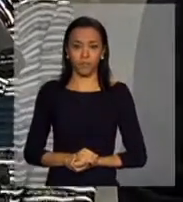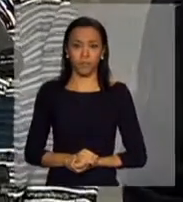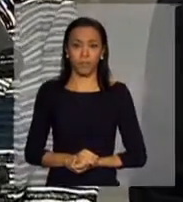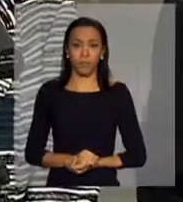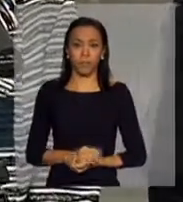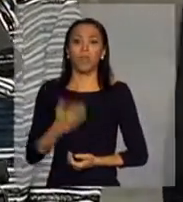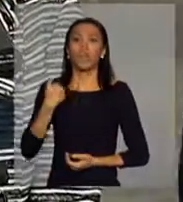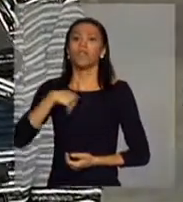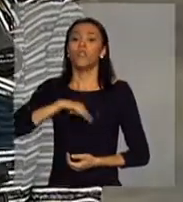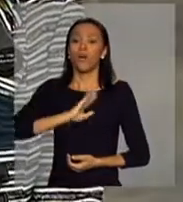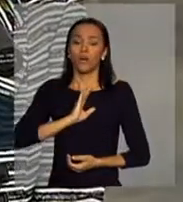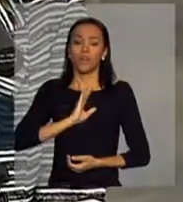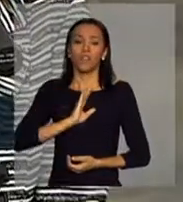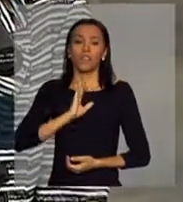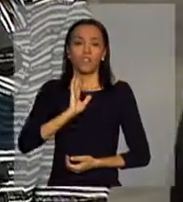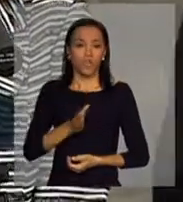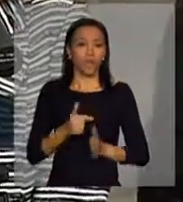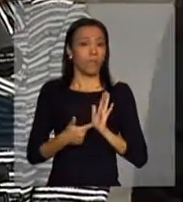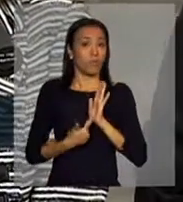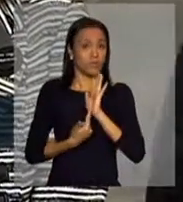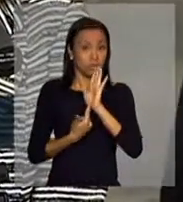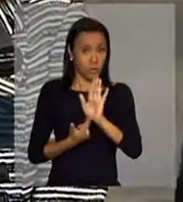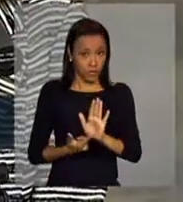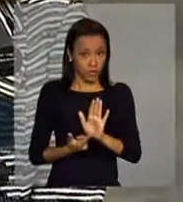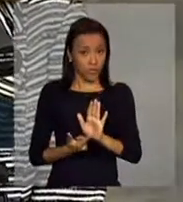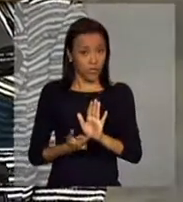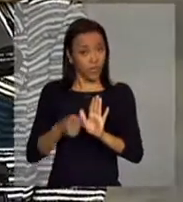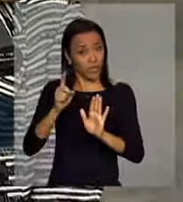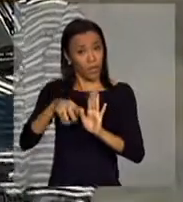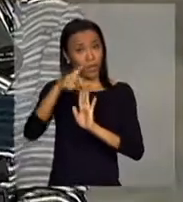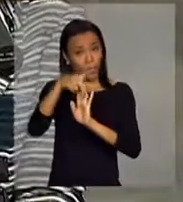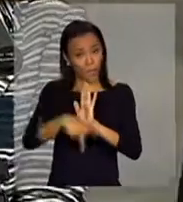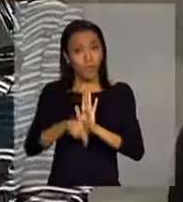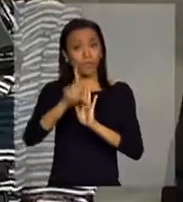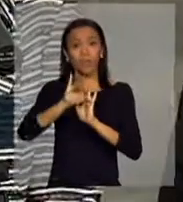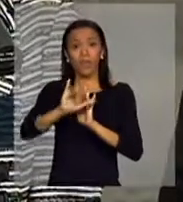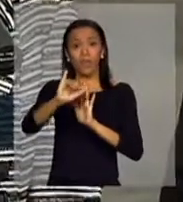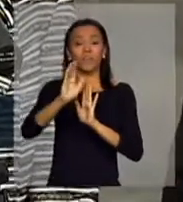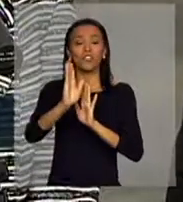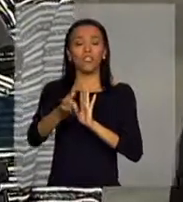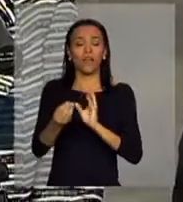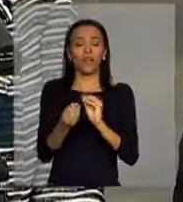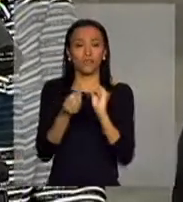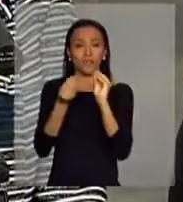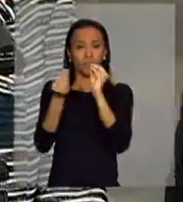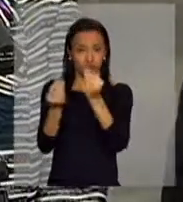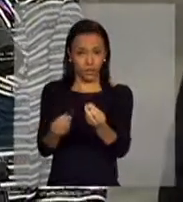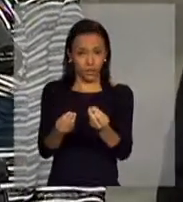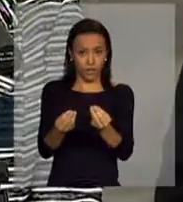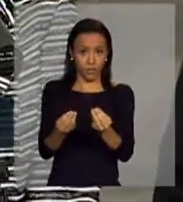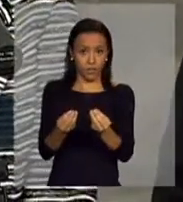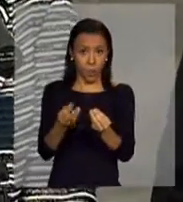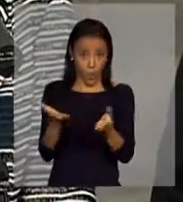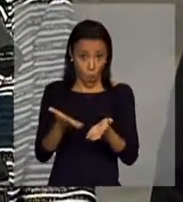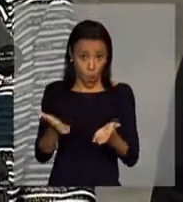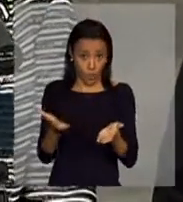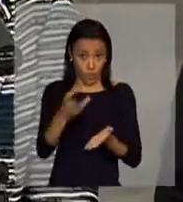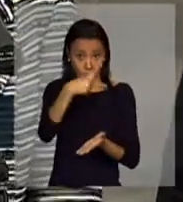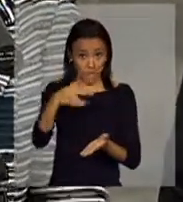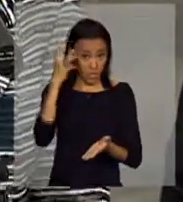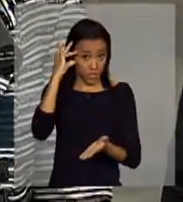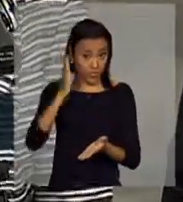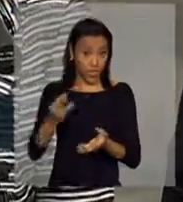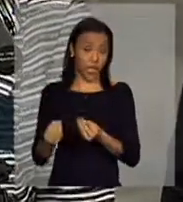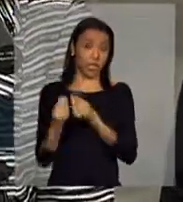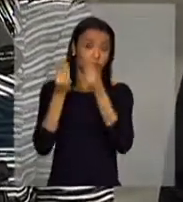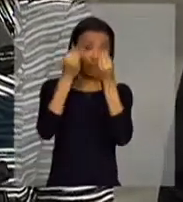Não, nós apresentamos o que nós apresentaríamos como um projeto de lei, entregamos hoje, a presidenta entregou hoje ao senador Jucá, se